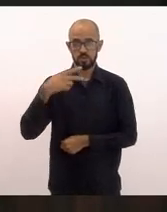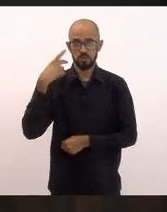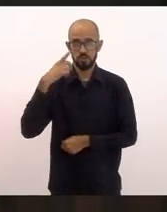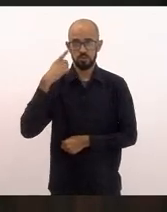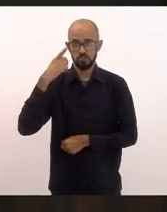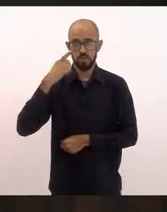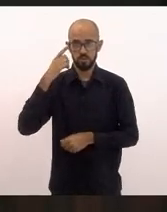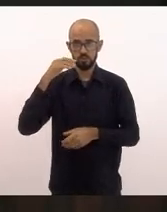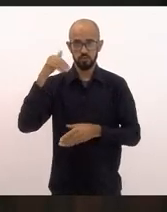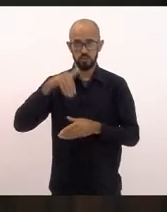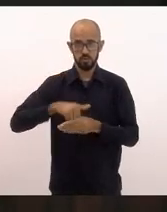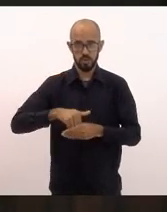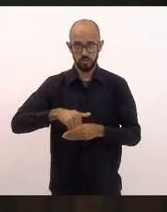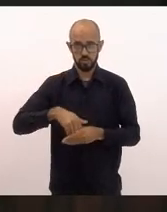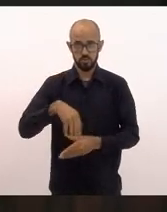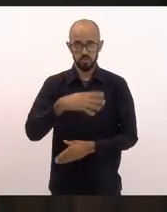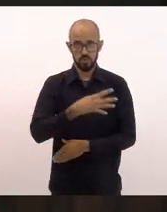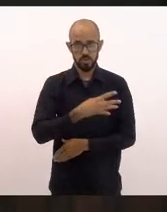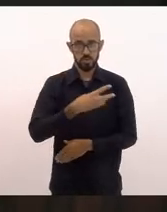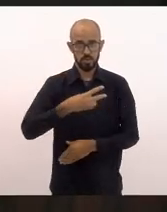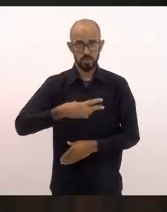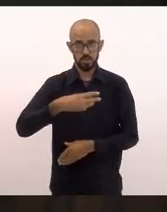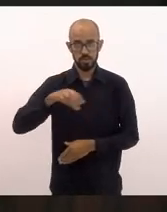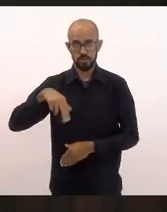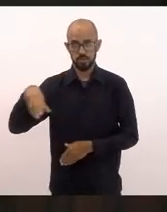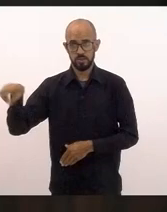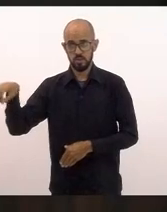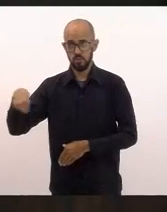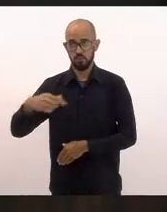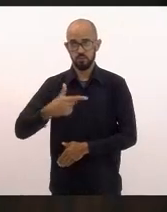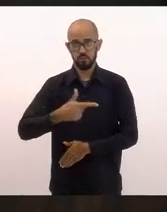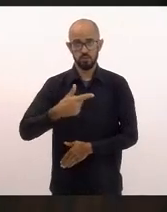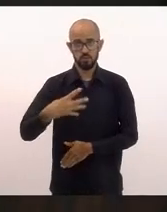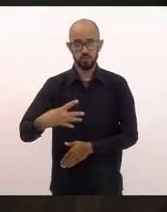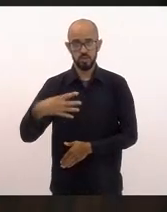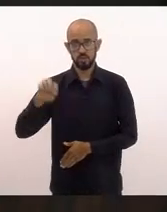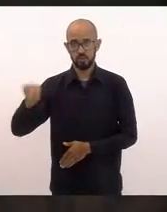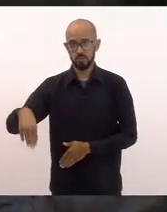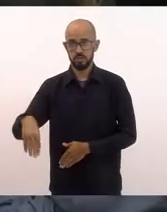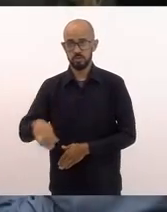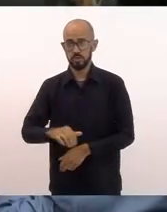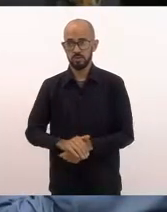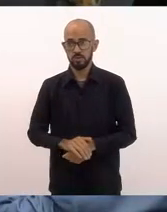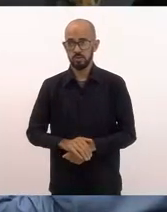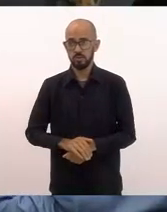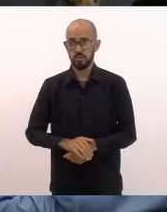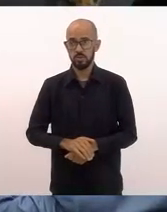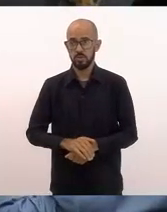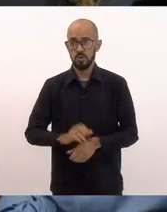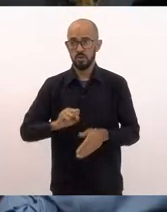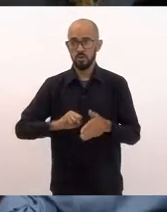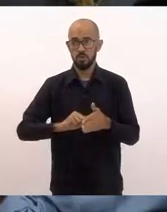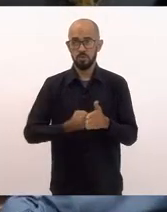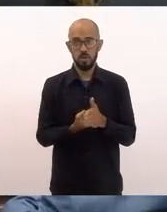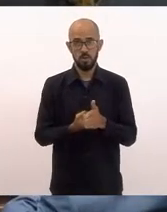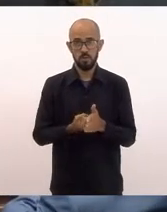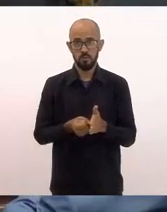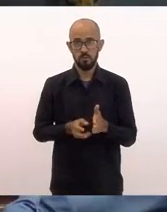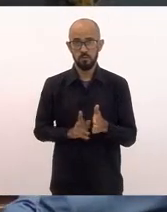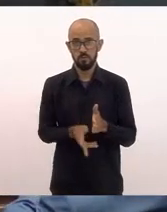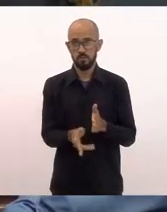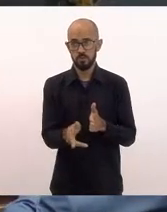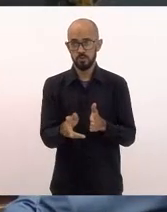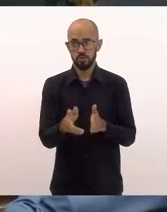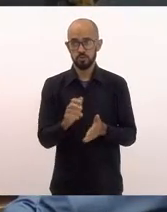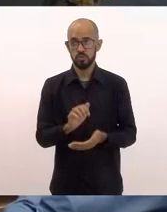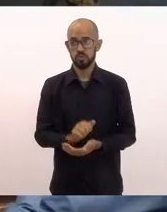senhores parlamentares, 43 não, 24 sims. O veto, os vetos foram mantidos.